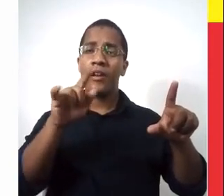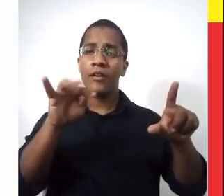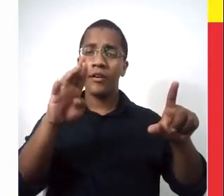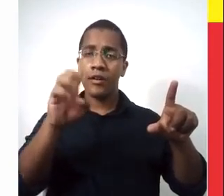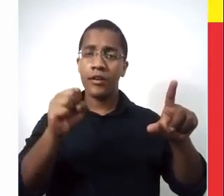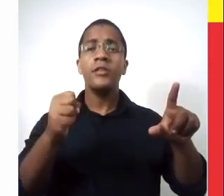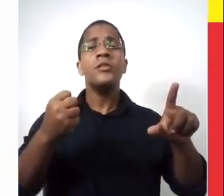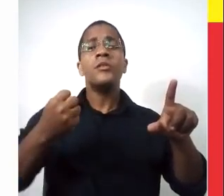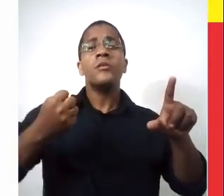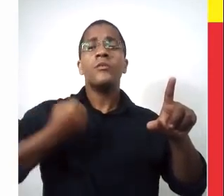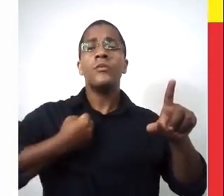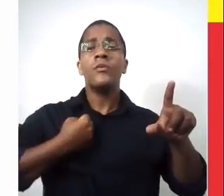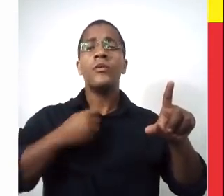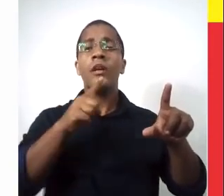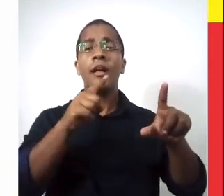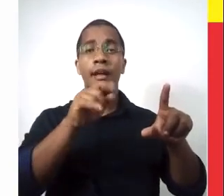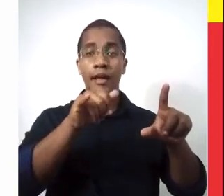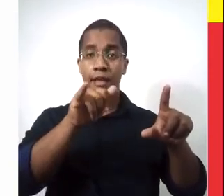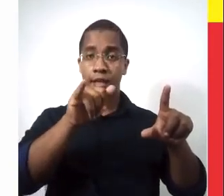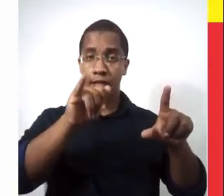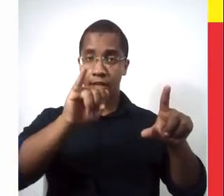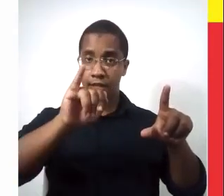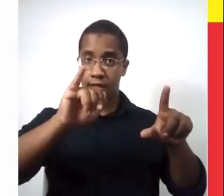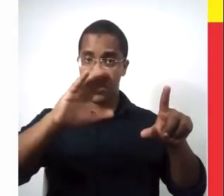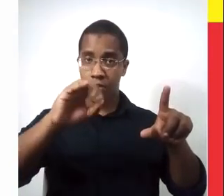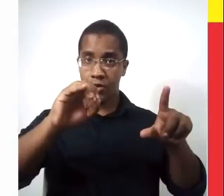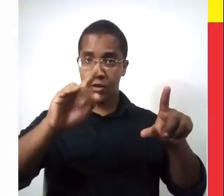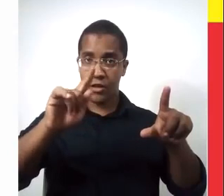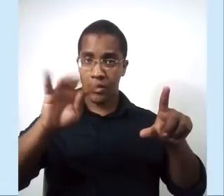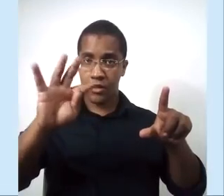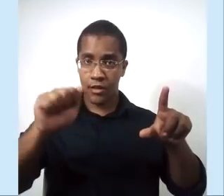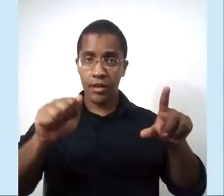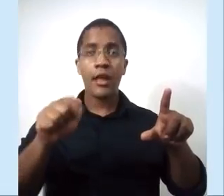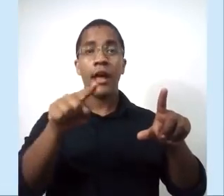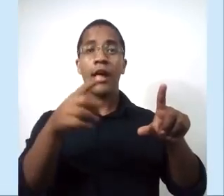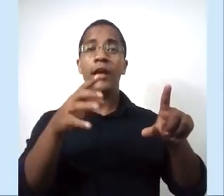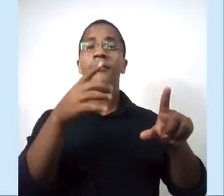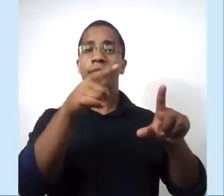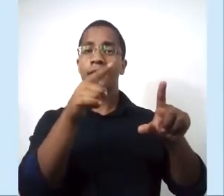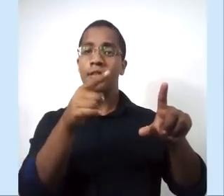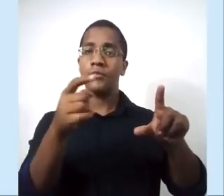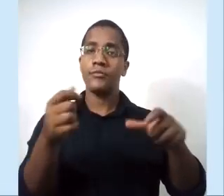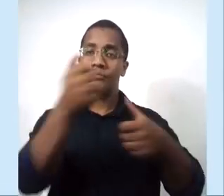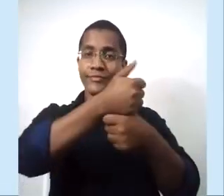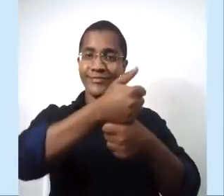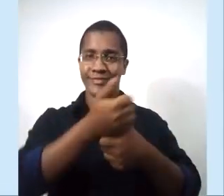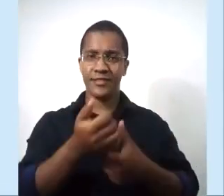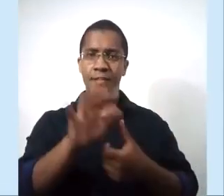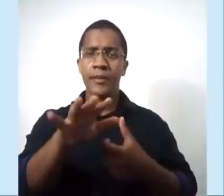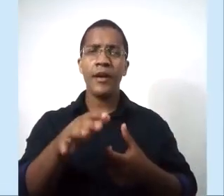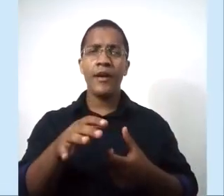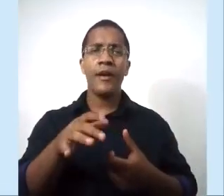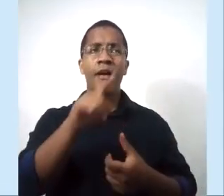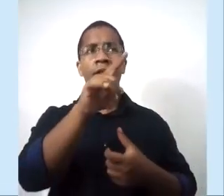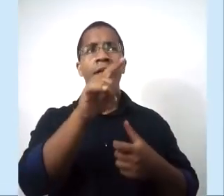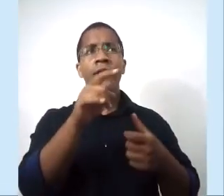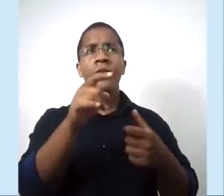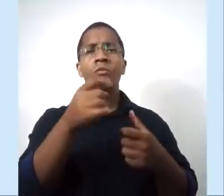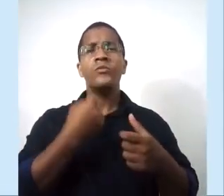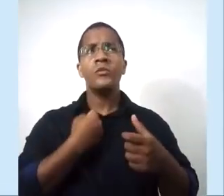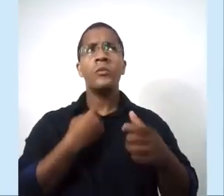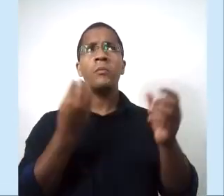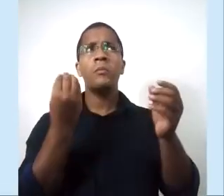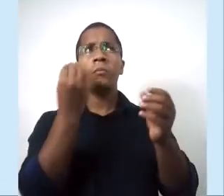incógnita assumem. Só que o seguinte, o valor que a incógnita assume deixa a igualdade